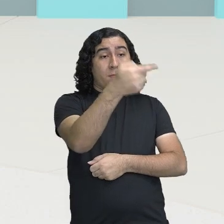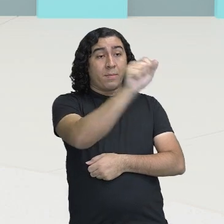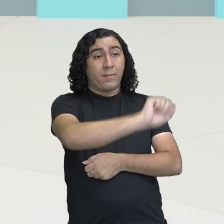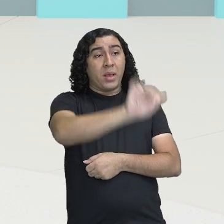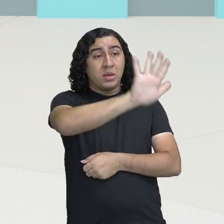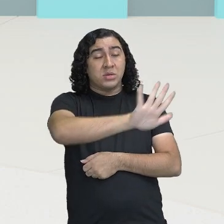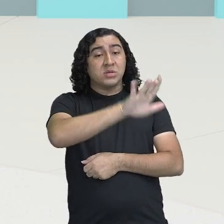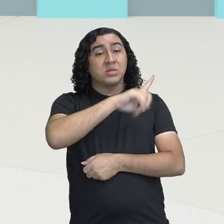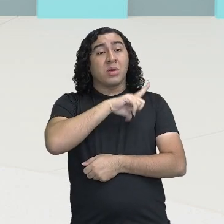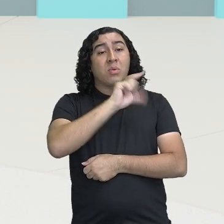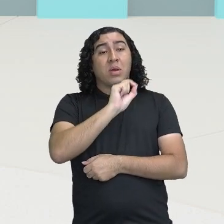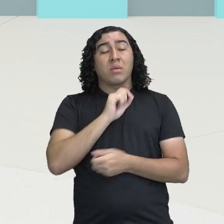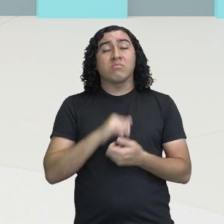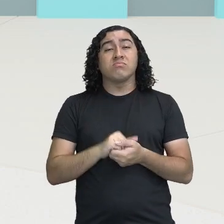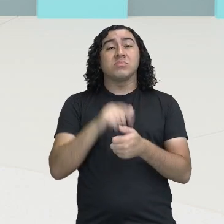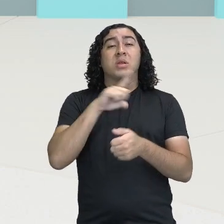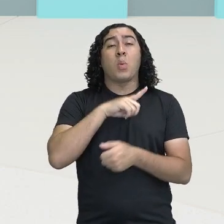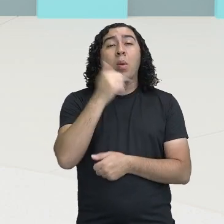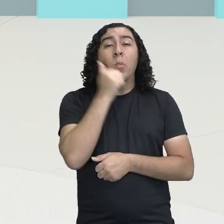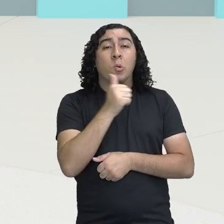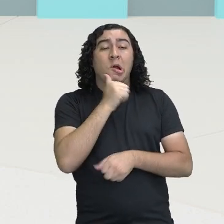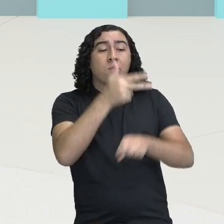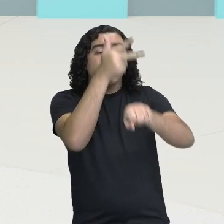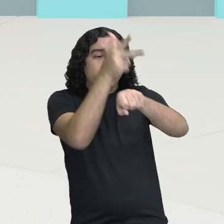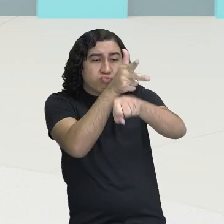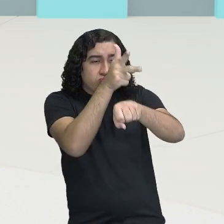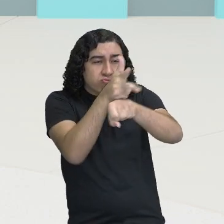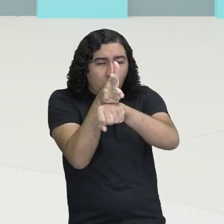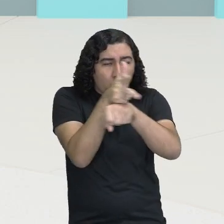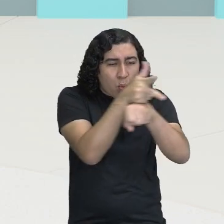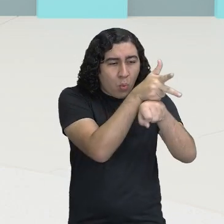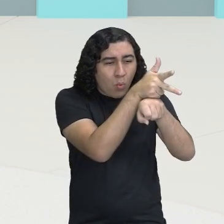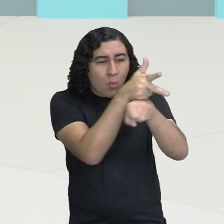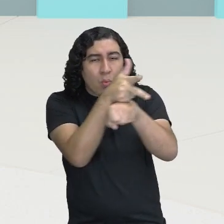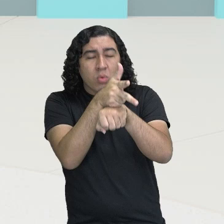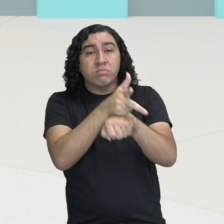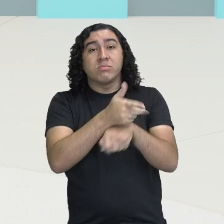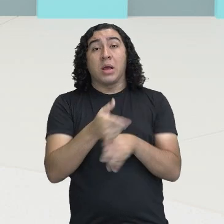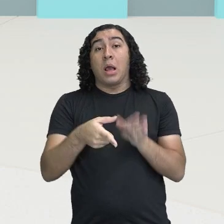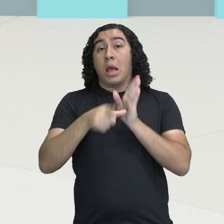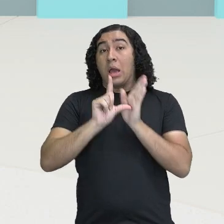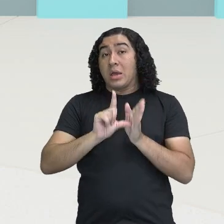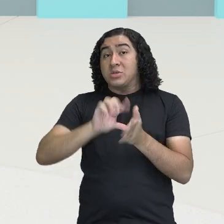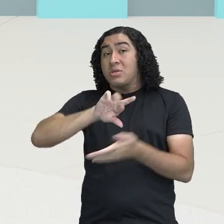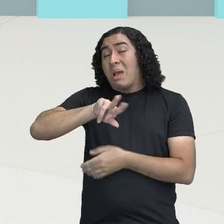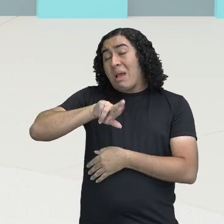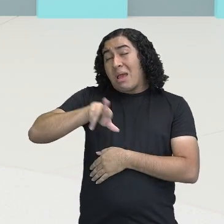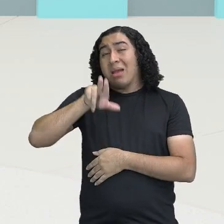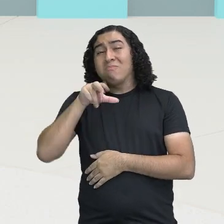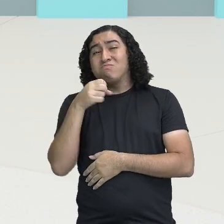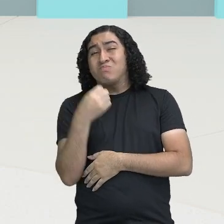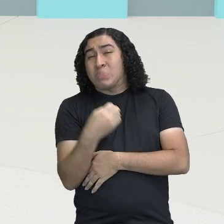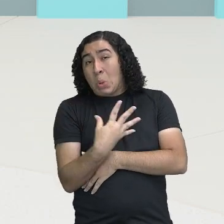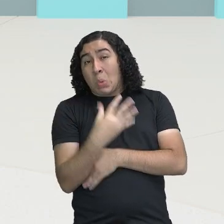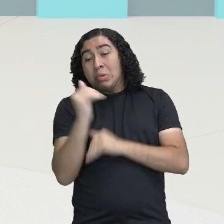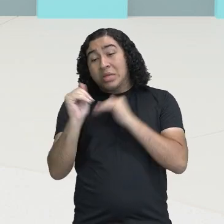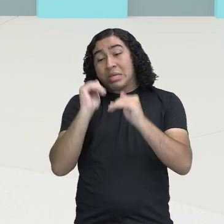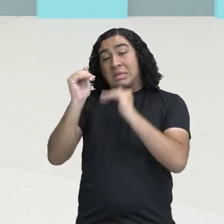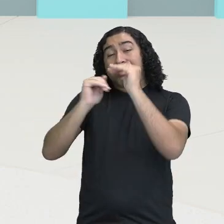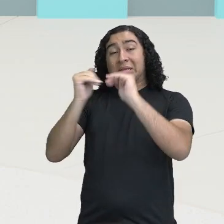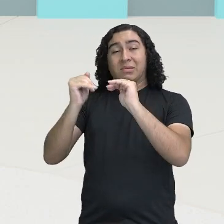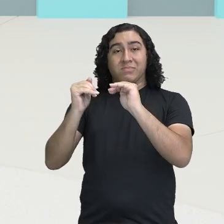temos ali a filmagem. A filmagem antes não era tão avançada como hoje,